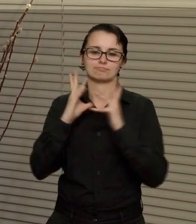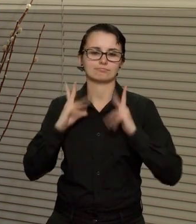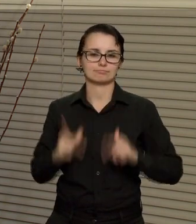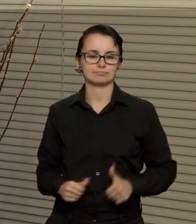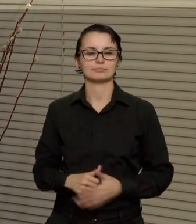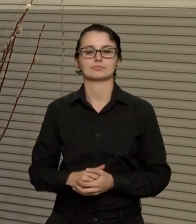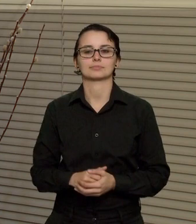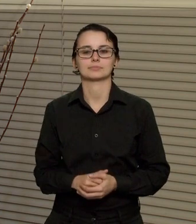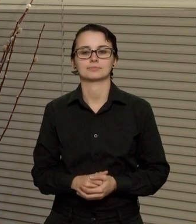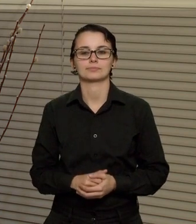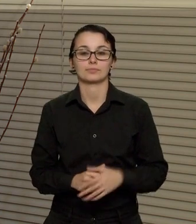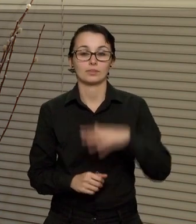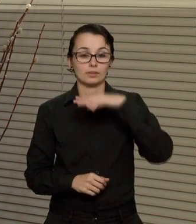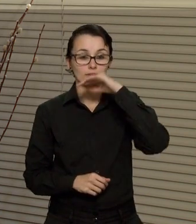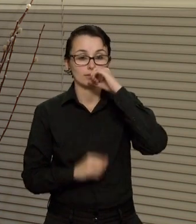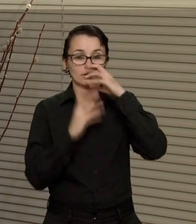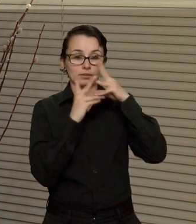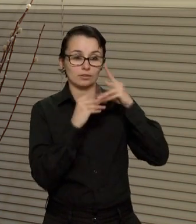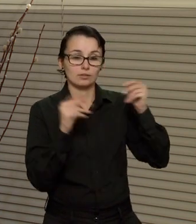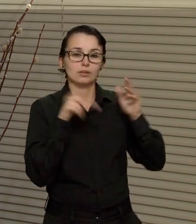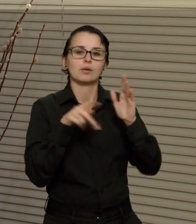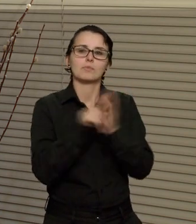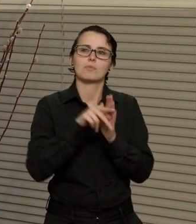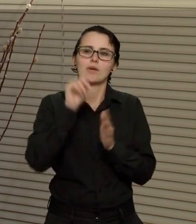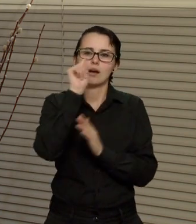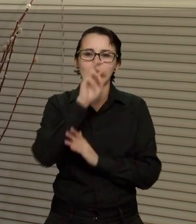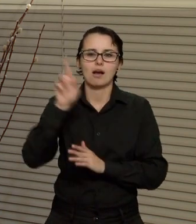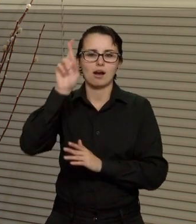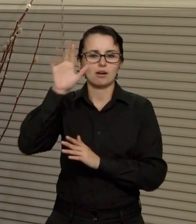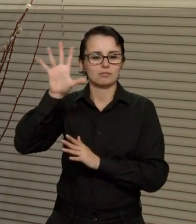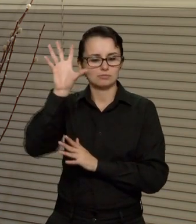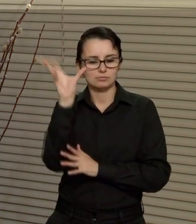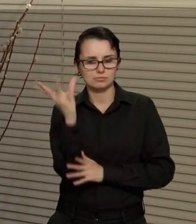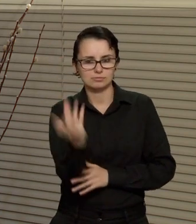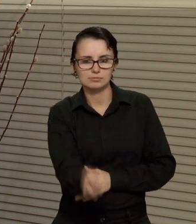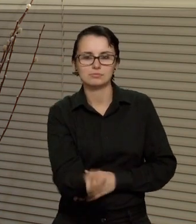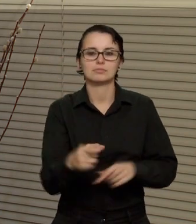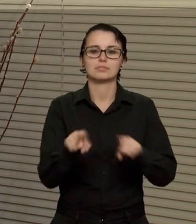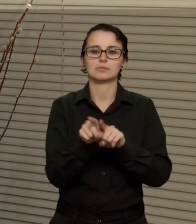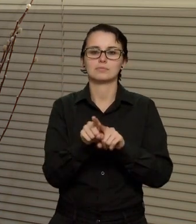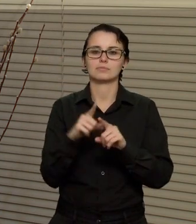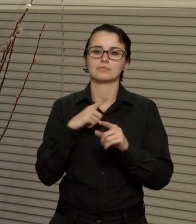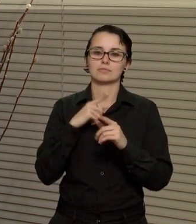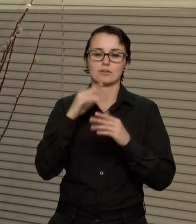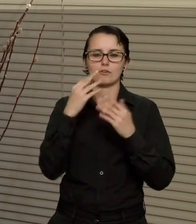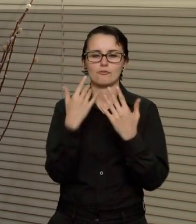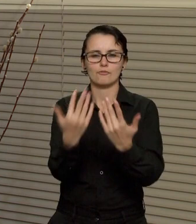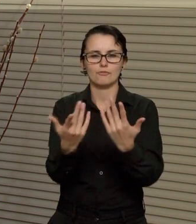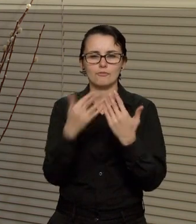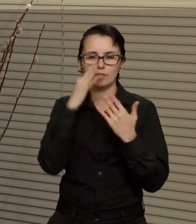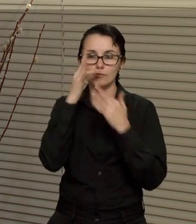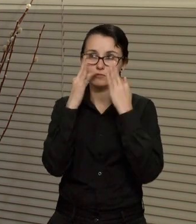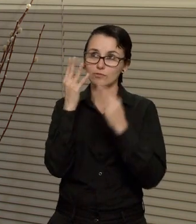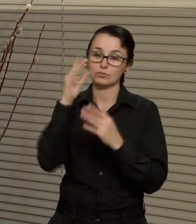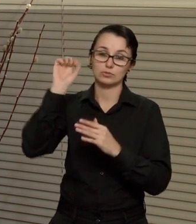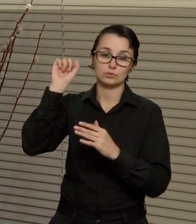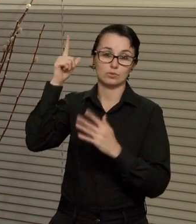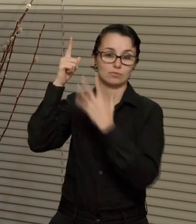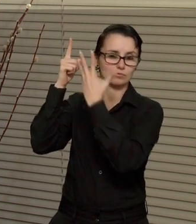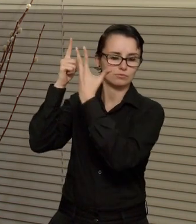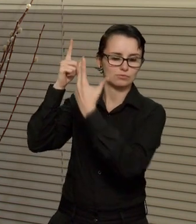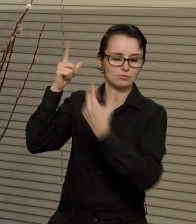oxigênio dissolvido origina-se do ar e das atividades fotossintéticas de alga e outros